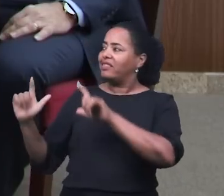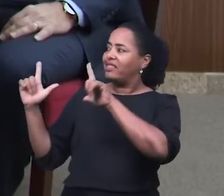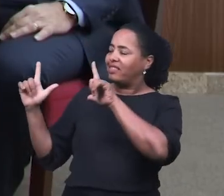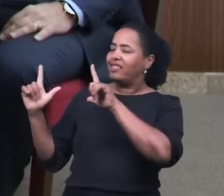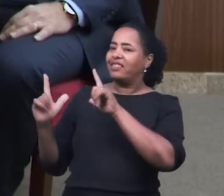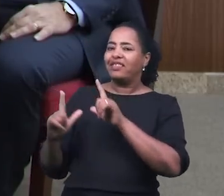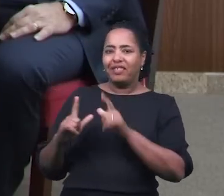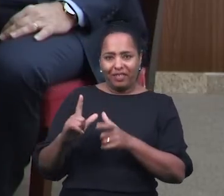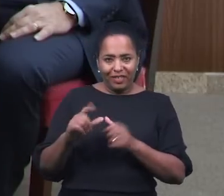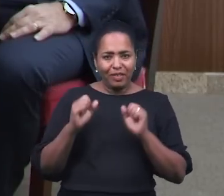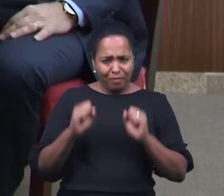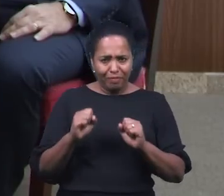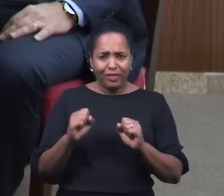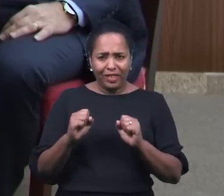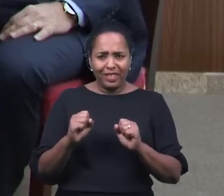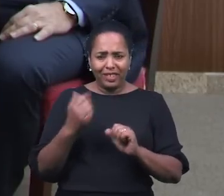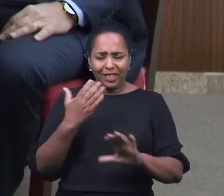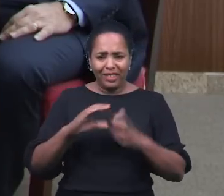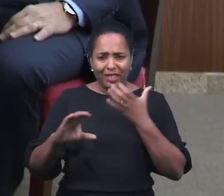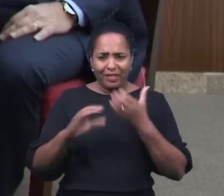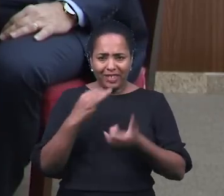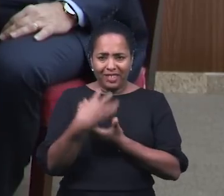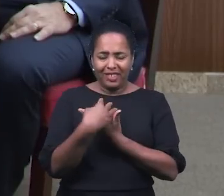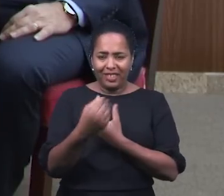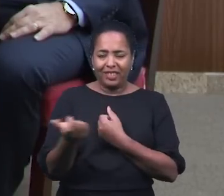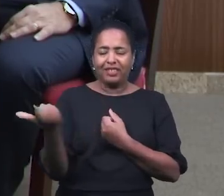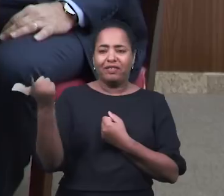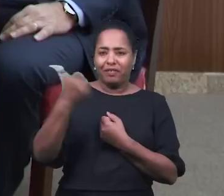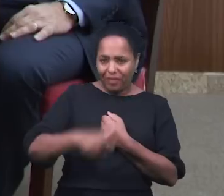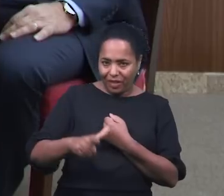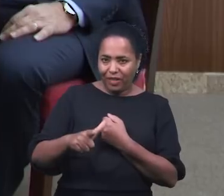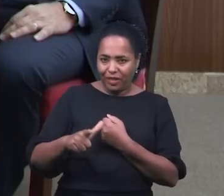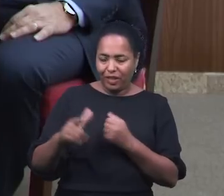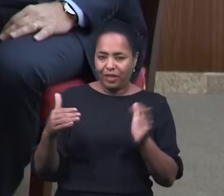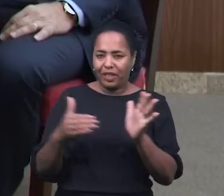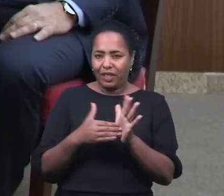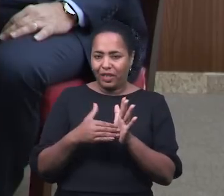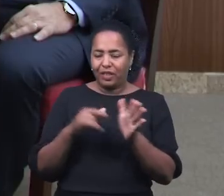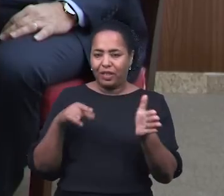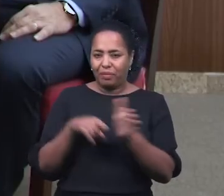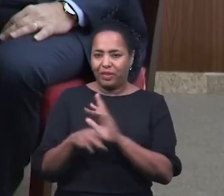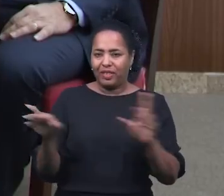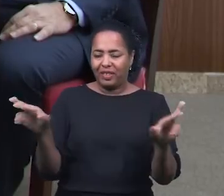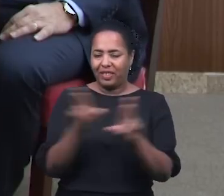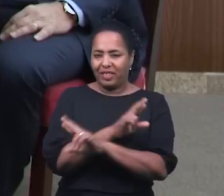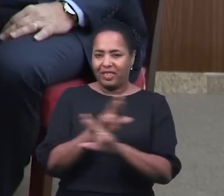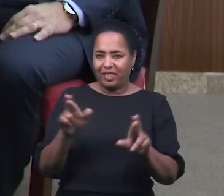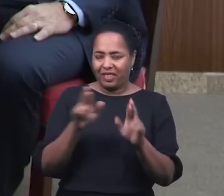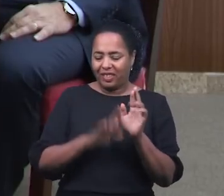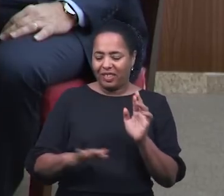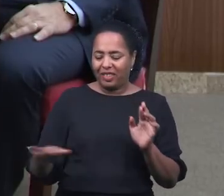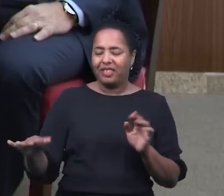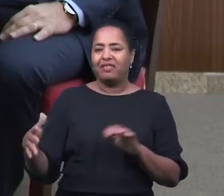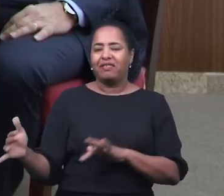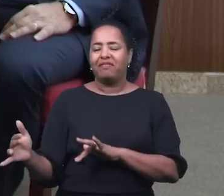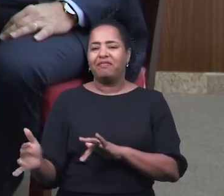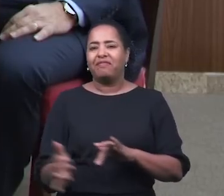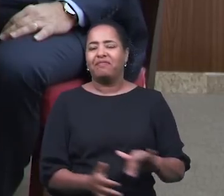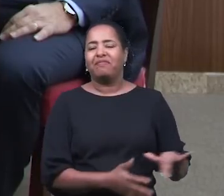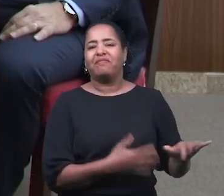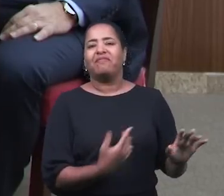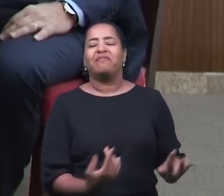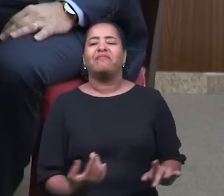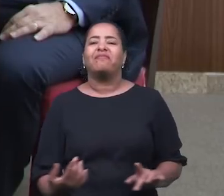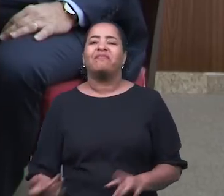Vamos cantar, cante aí na sua casa e na volta retornamos então para a última pergunta relacionada a esse trabalho.